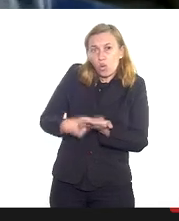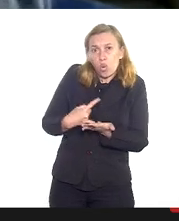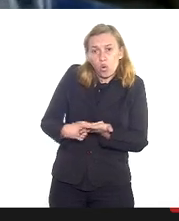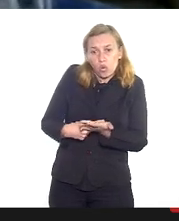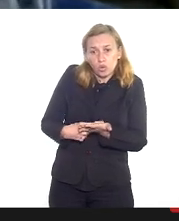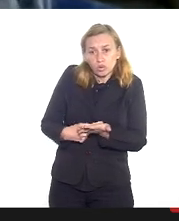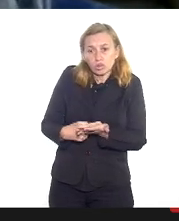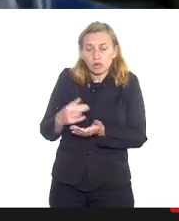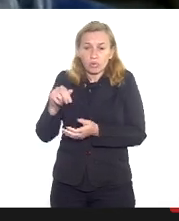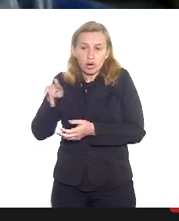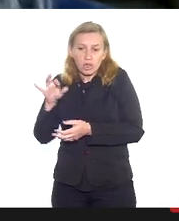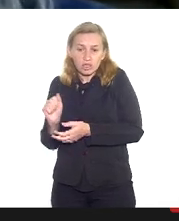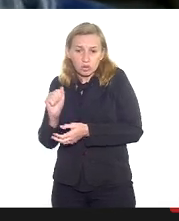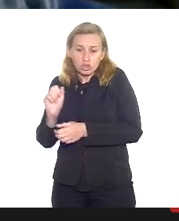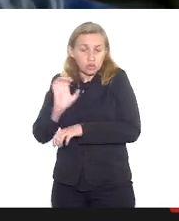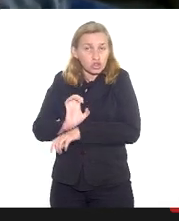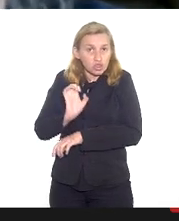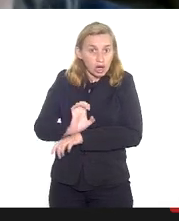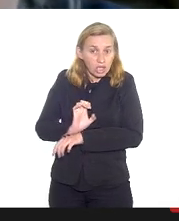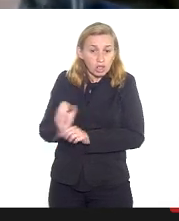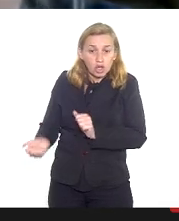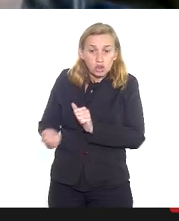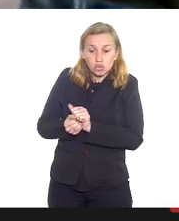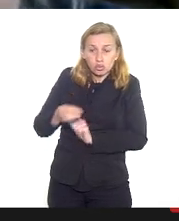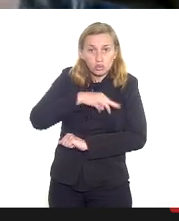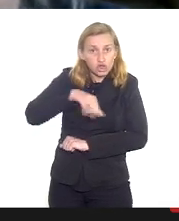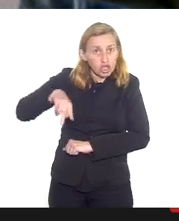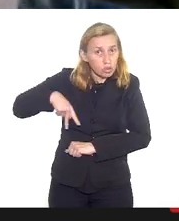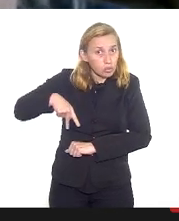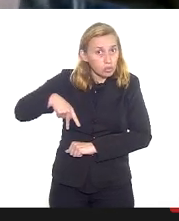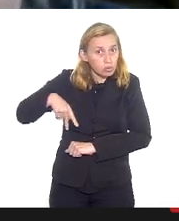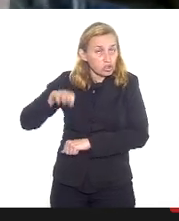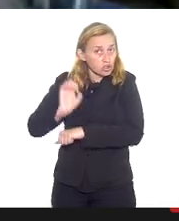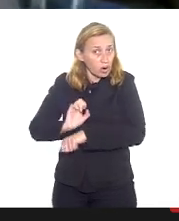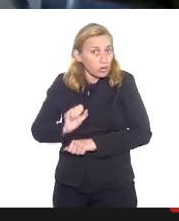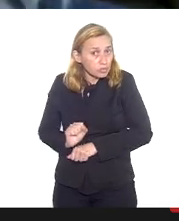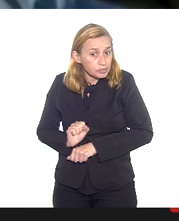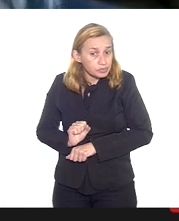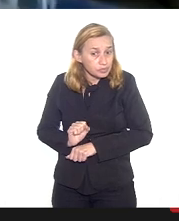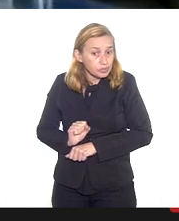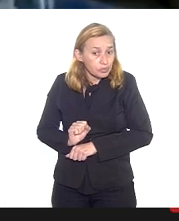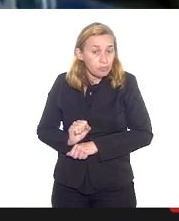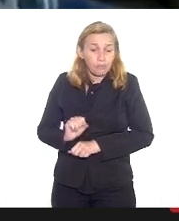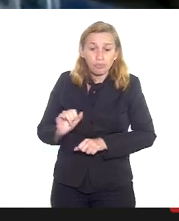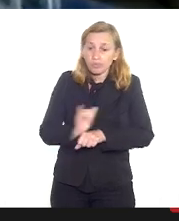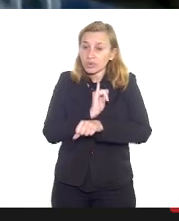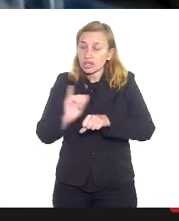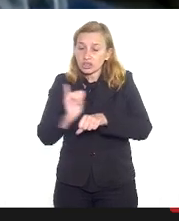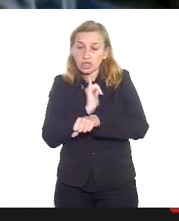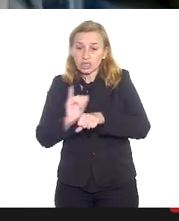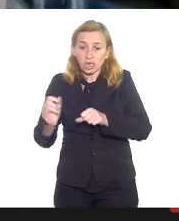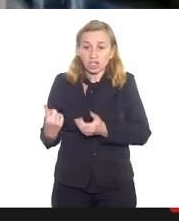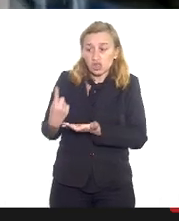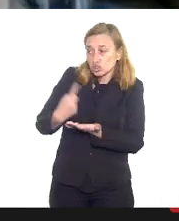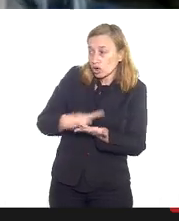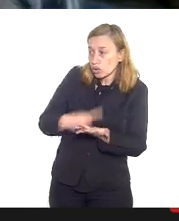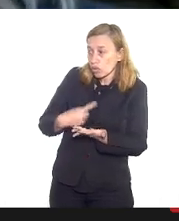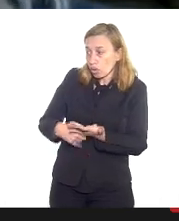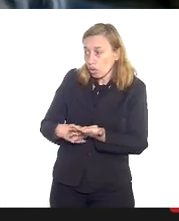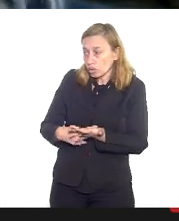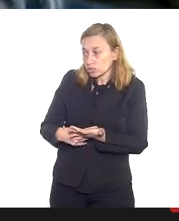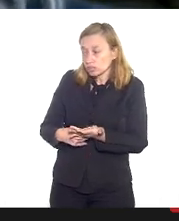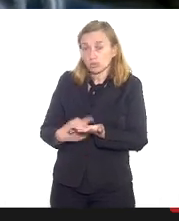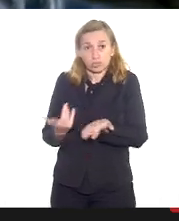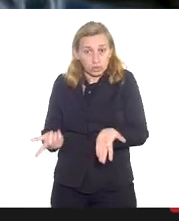na Procuradoria do Estado, junto com o Ministério Público Estadual, elabora-se o acordo, leva-se ao juiz e pede